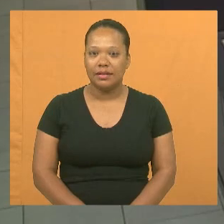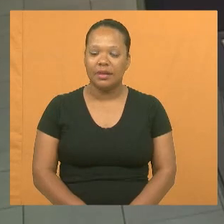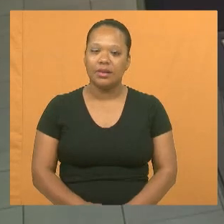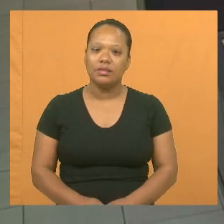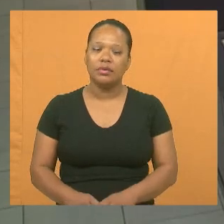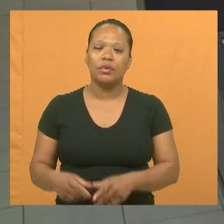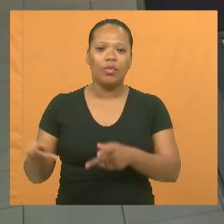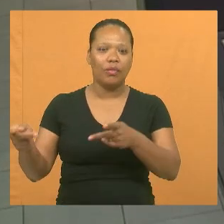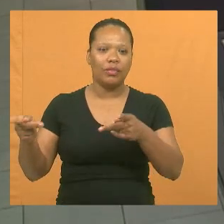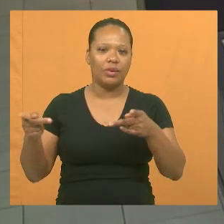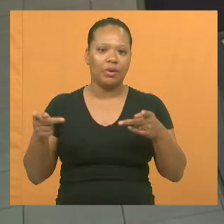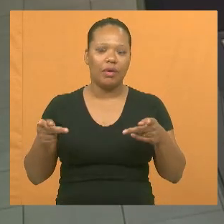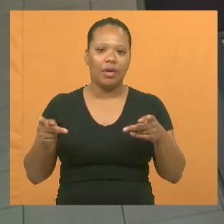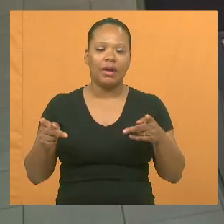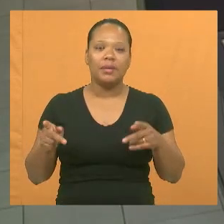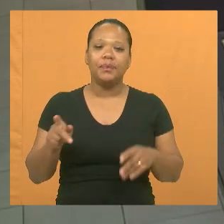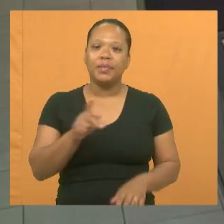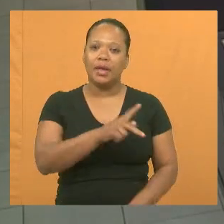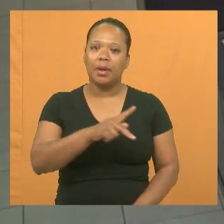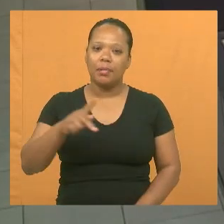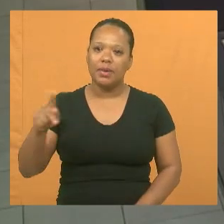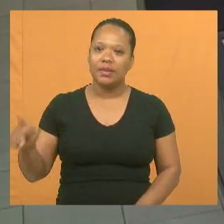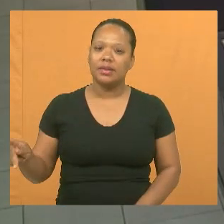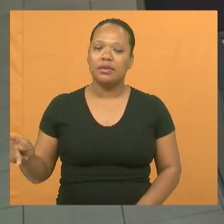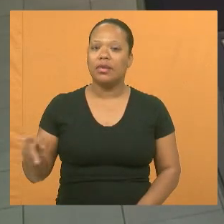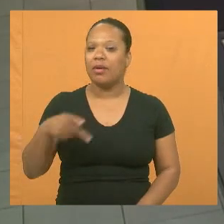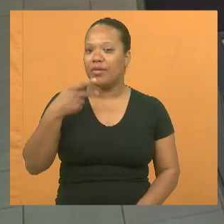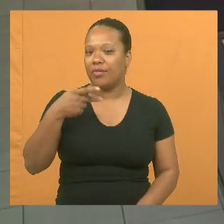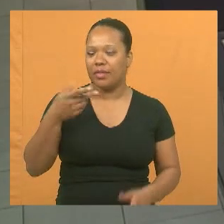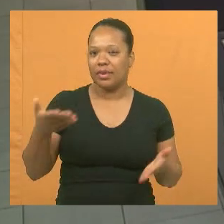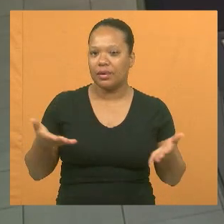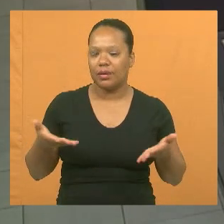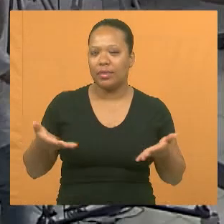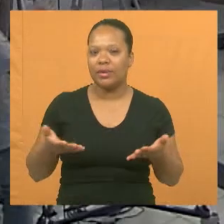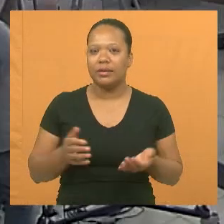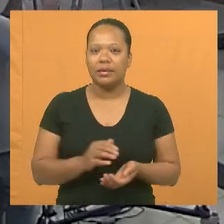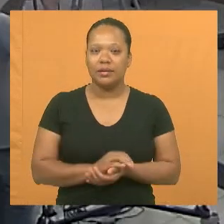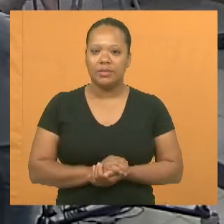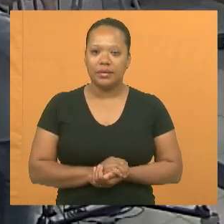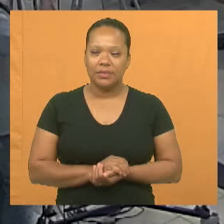Convidamos agora a presidente para o seu discurso e suas considerações finais.